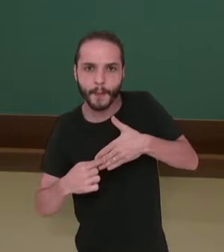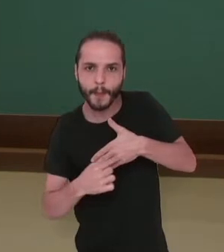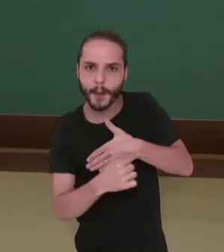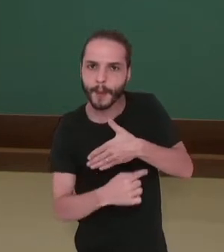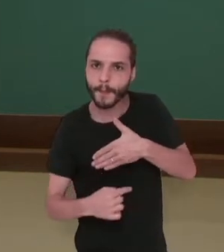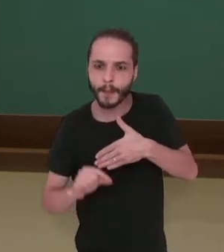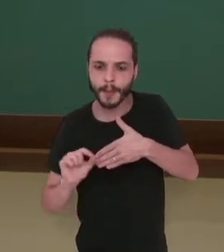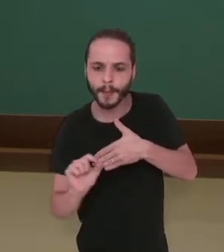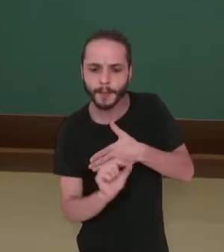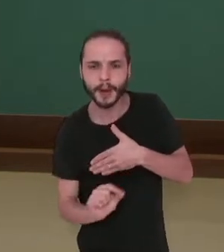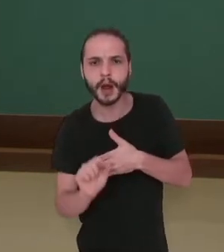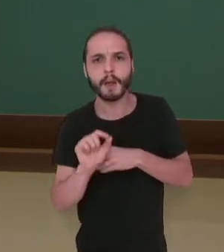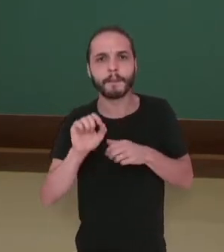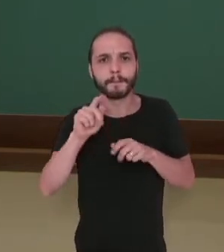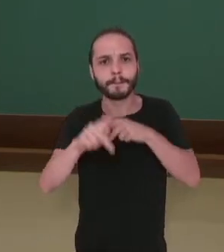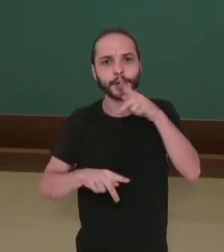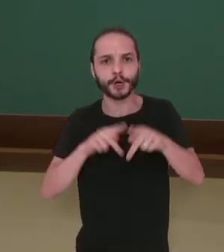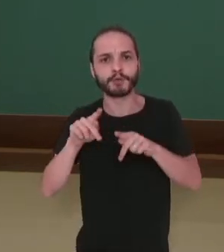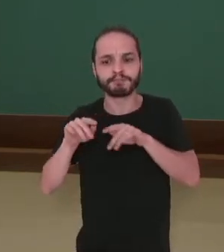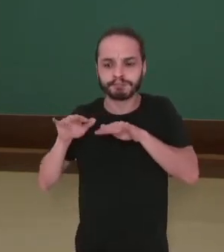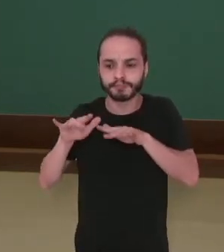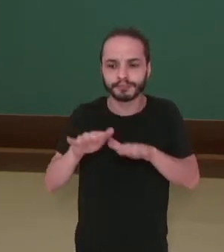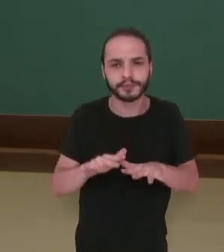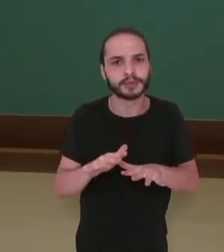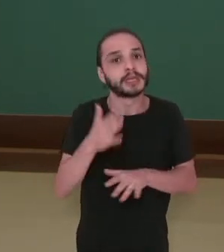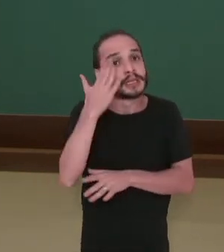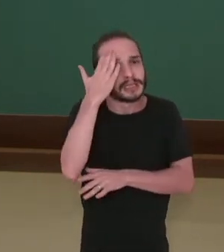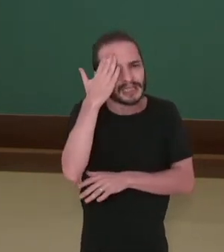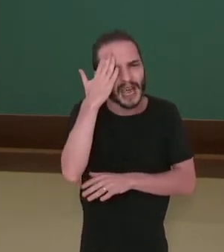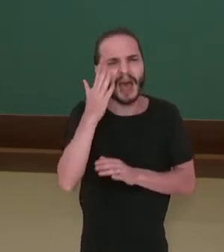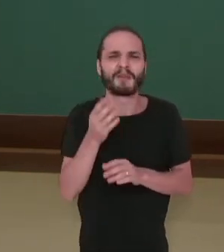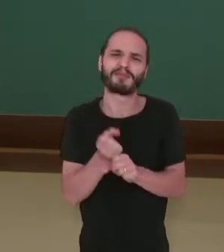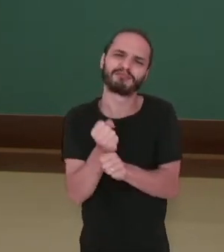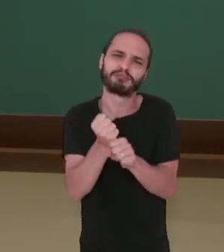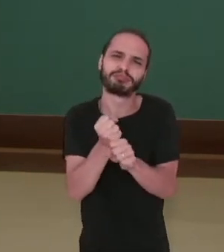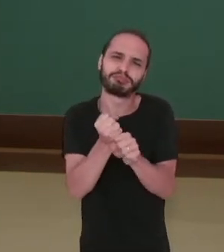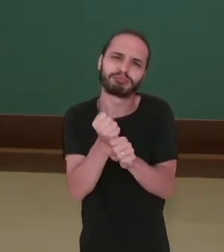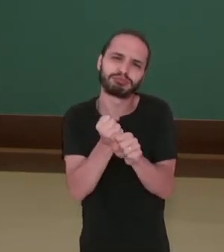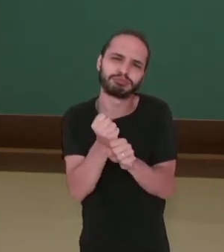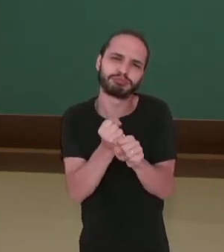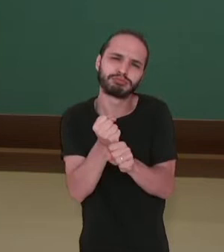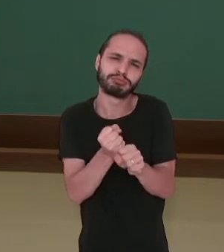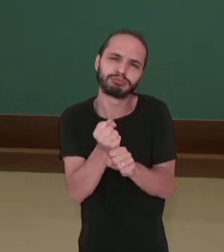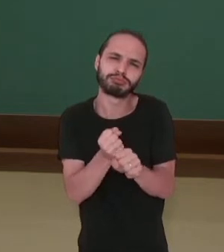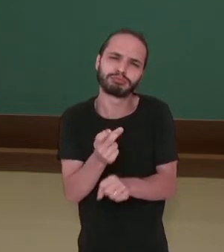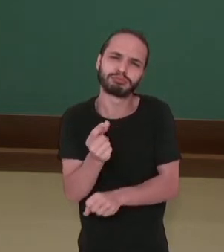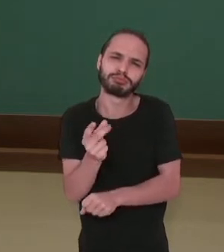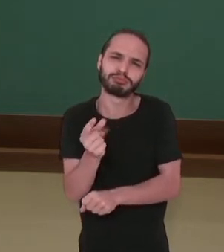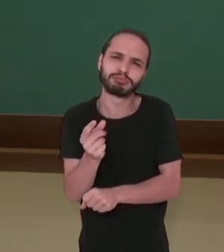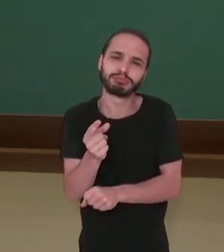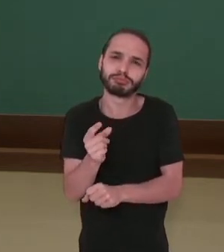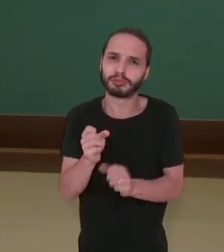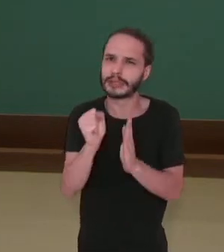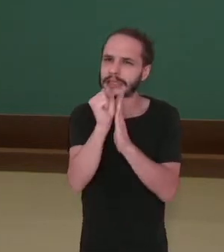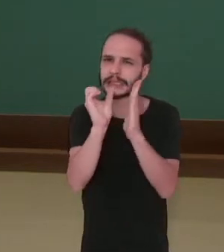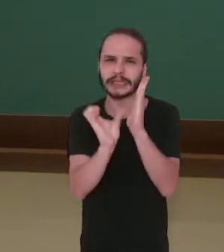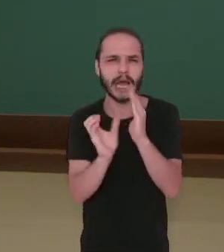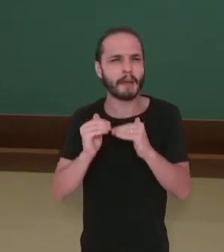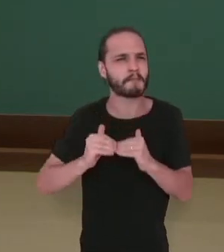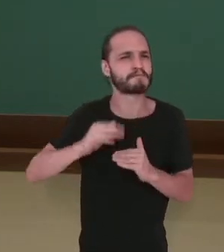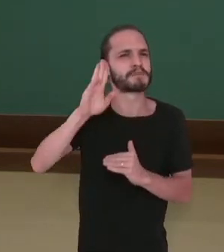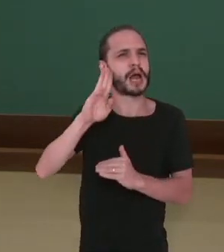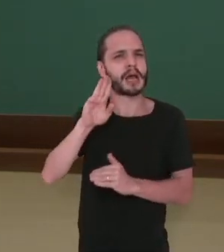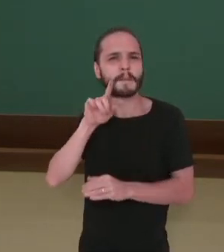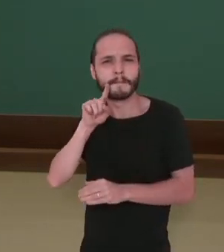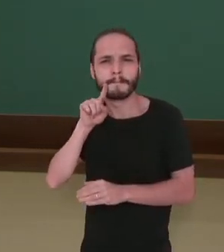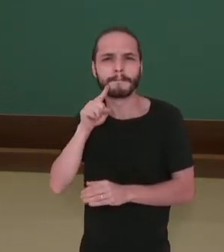né? Obviamente que sabemos que isso levou tempos, anos, décadas e até séculos, milhares de